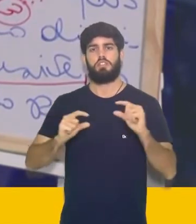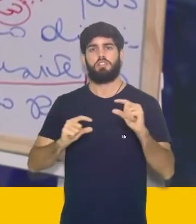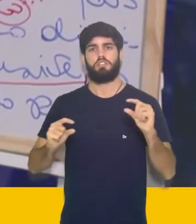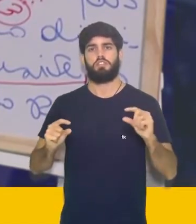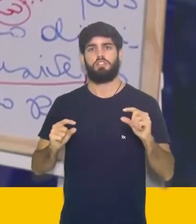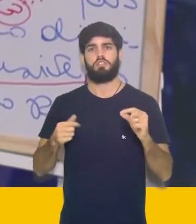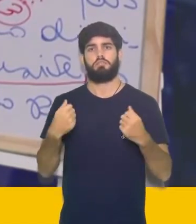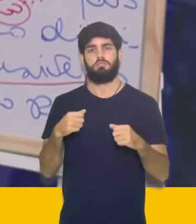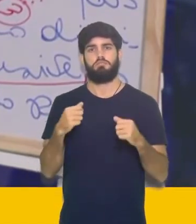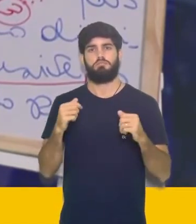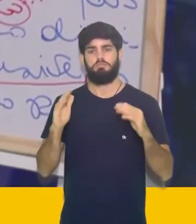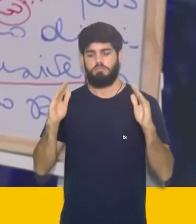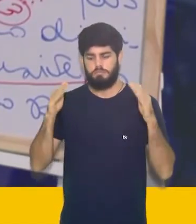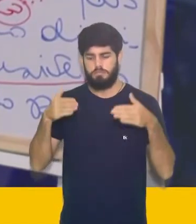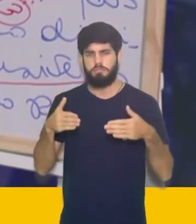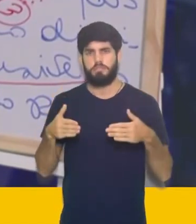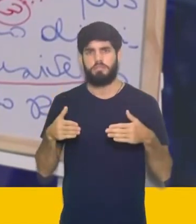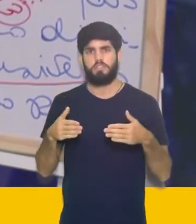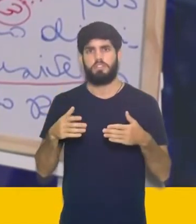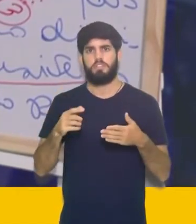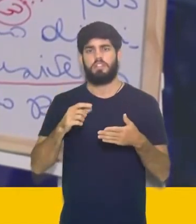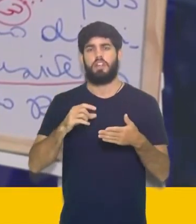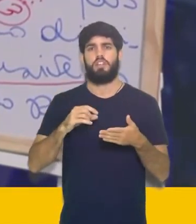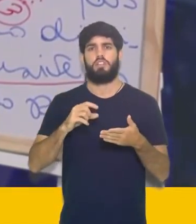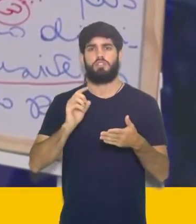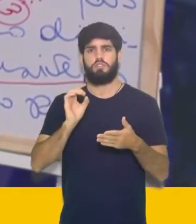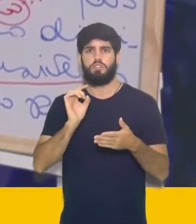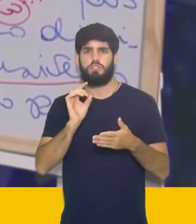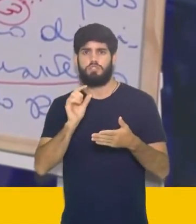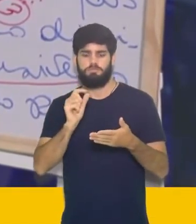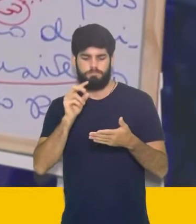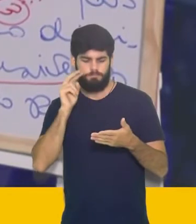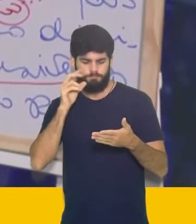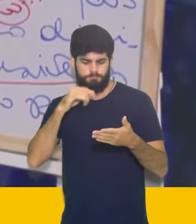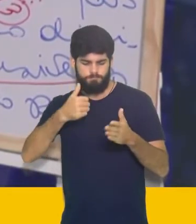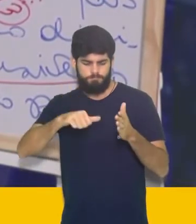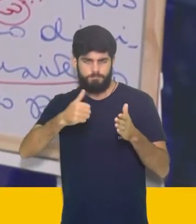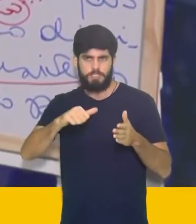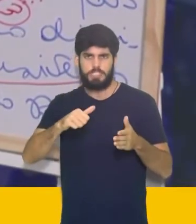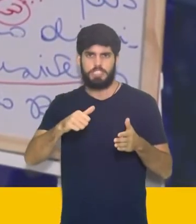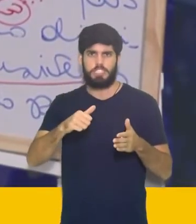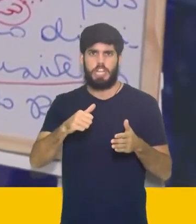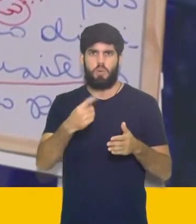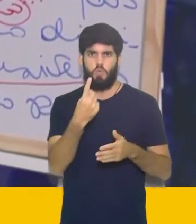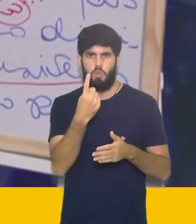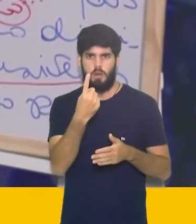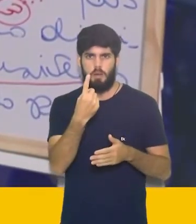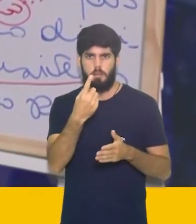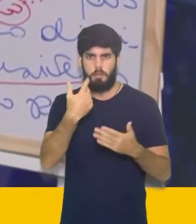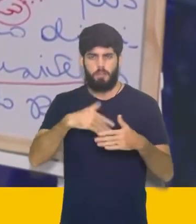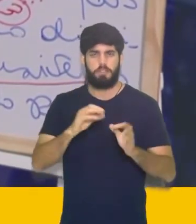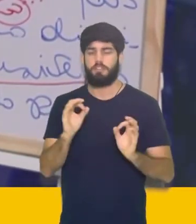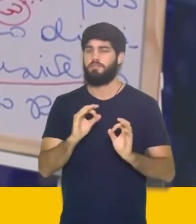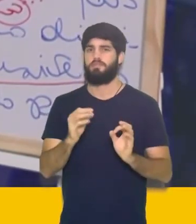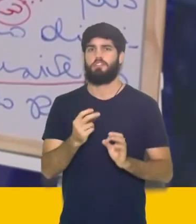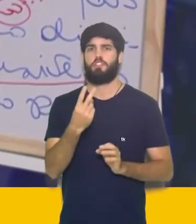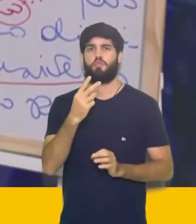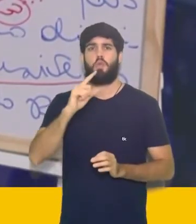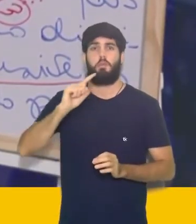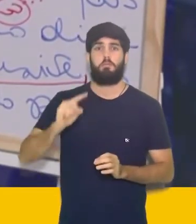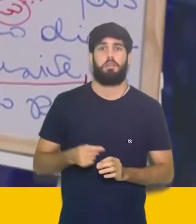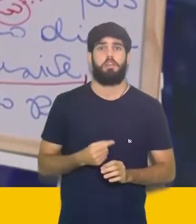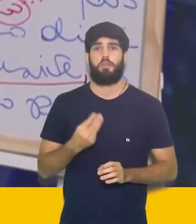longo, porque ele tem que dar uma atenção redobrada e ele não vai corrigir só uma prova. São 2.000, 3.000,